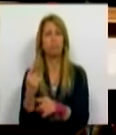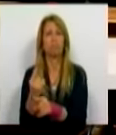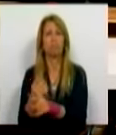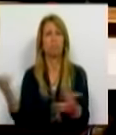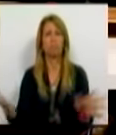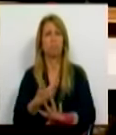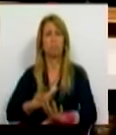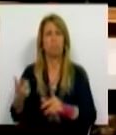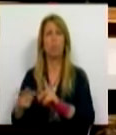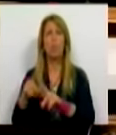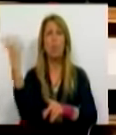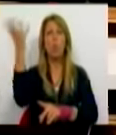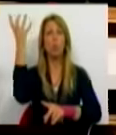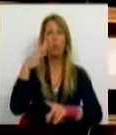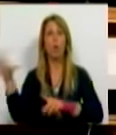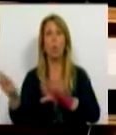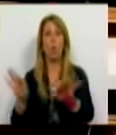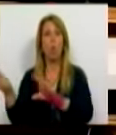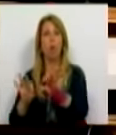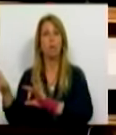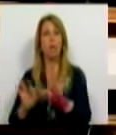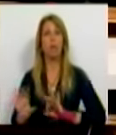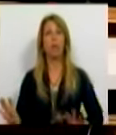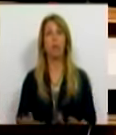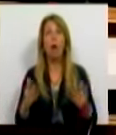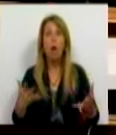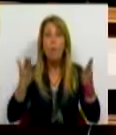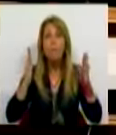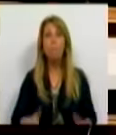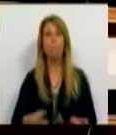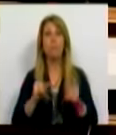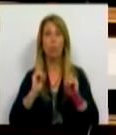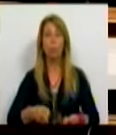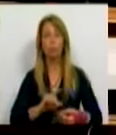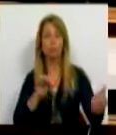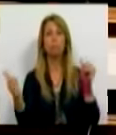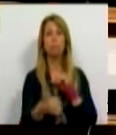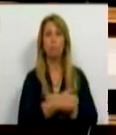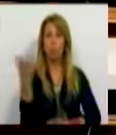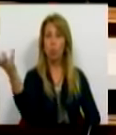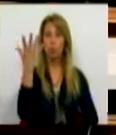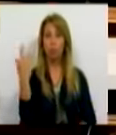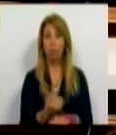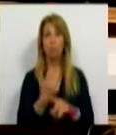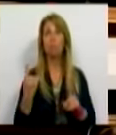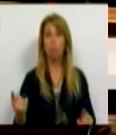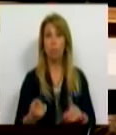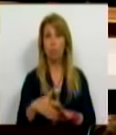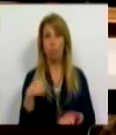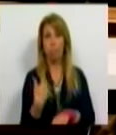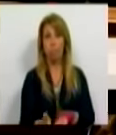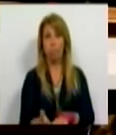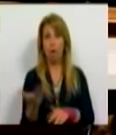cultura da seletividade, está na hora de encetar esta mudança de cultura, porque estão a ficar atrasados e não queremos que